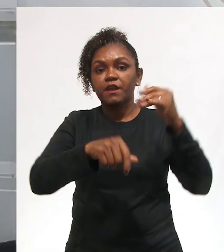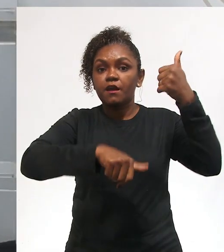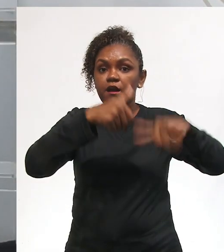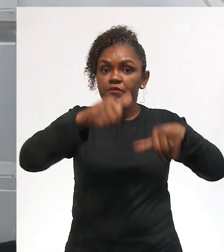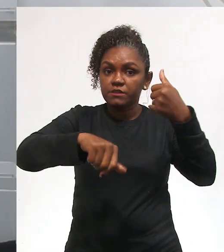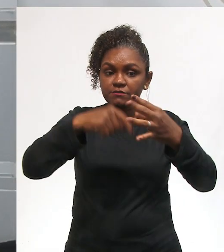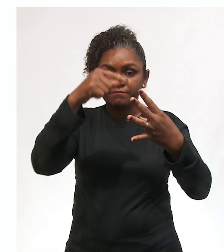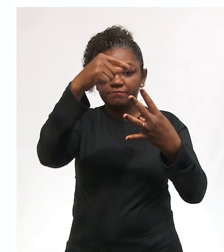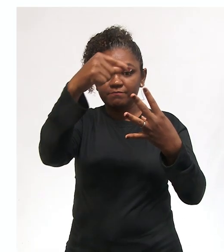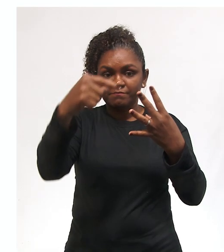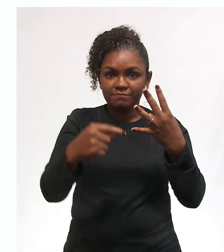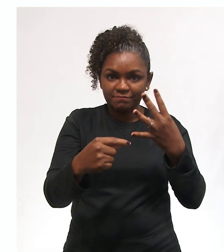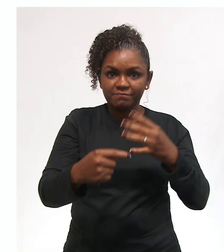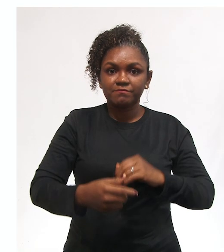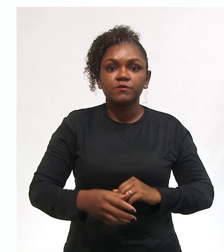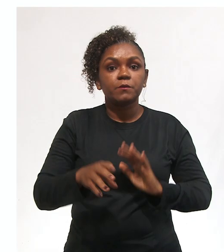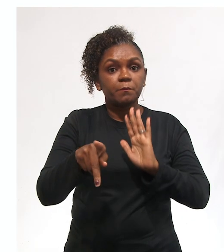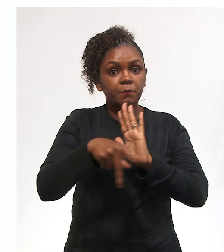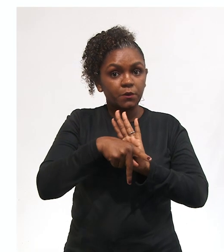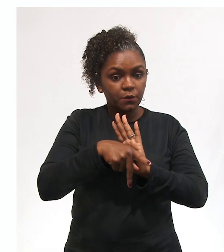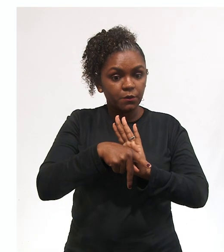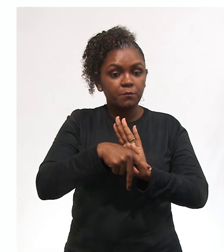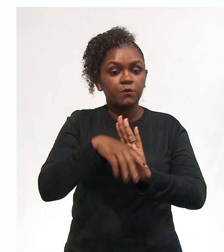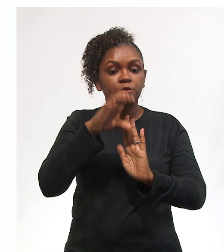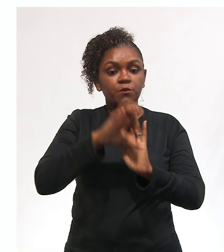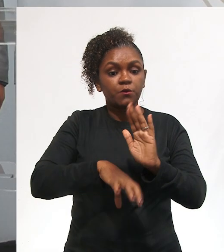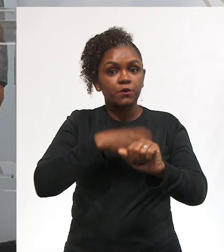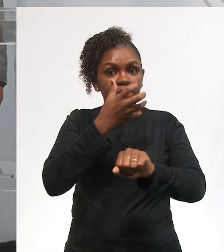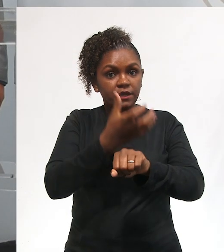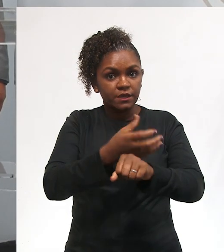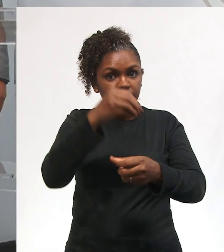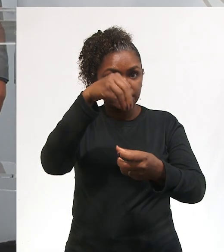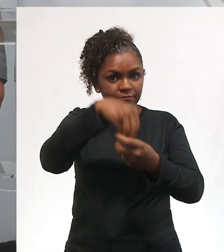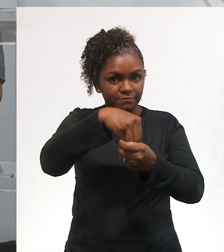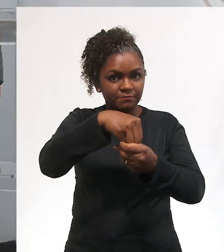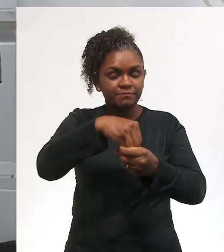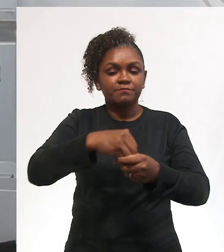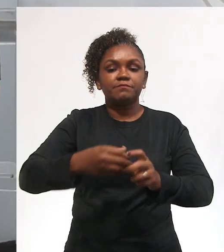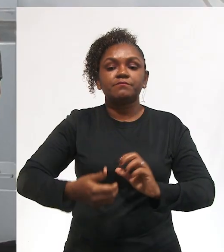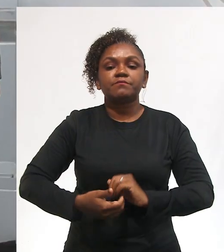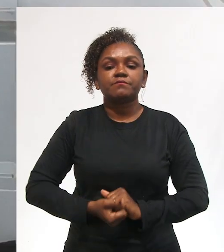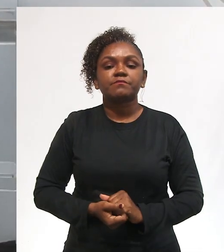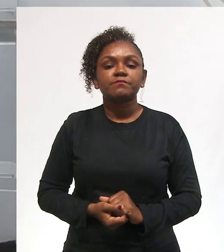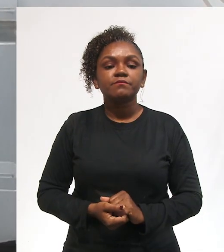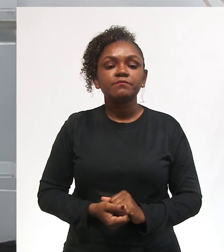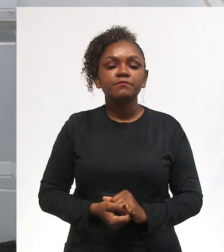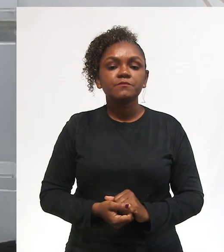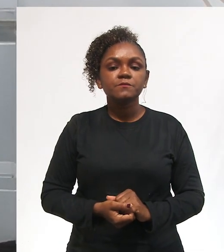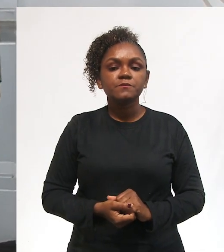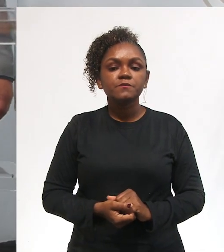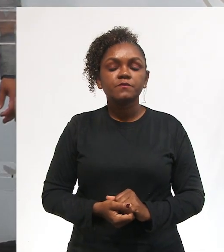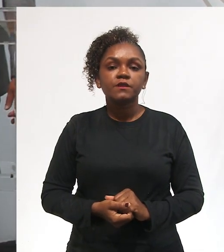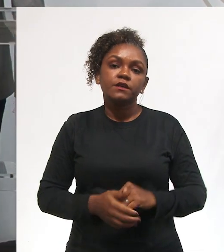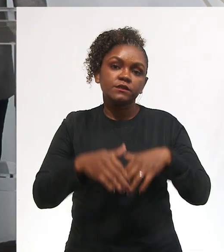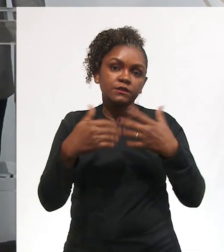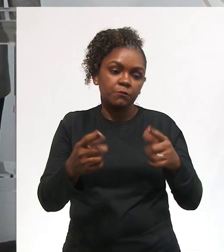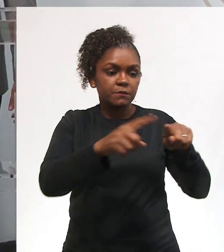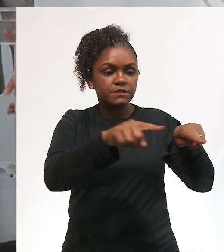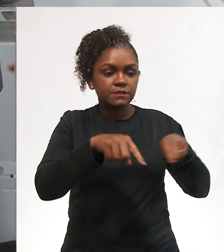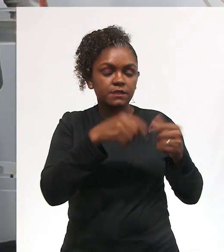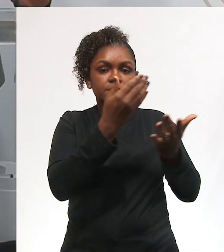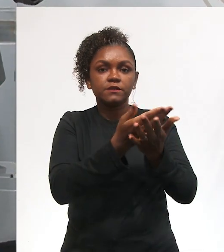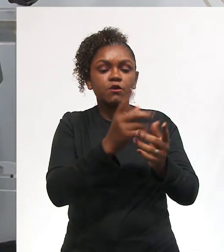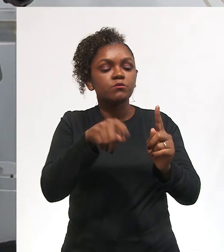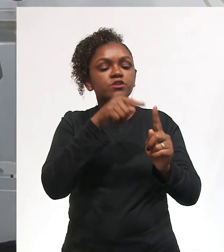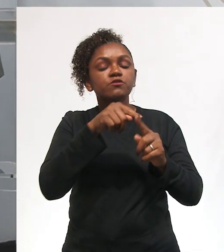gente trazer os elementos de quais são os objetivos que a gente quer trazer naquela sala de aula. Então, eu estou trazendo